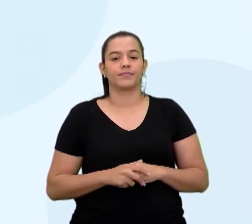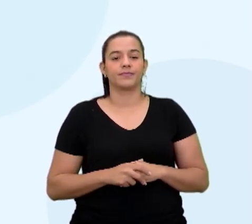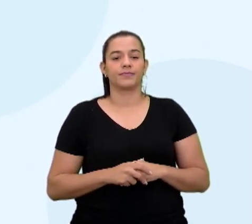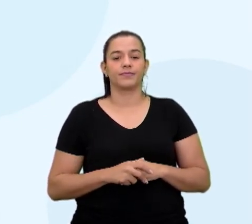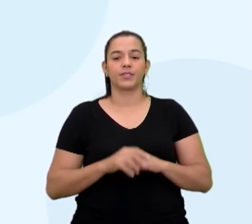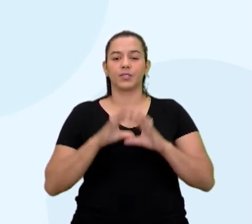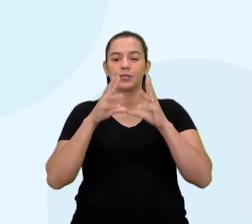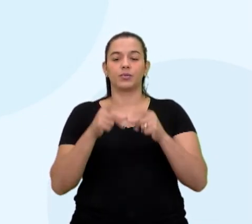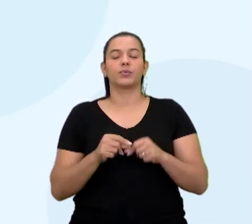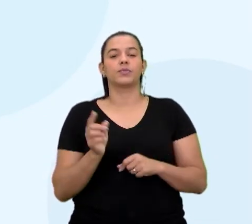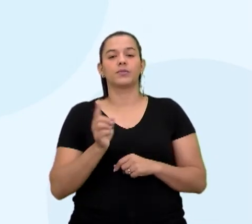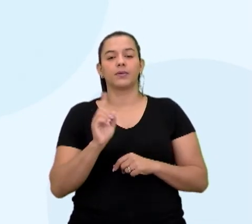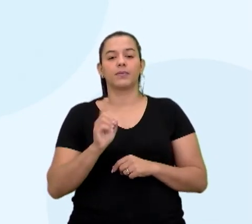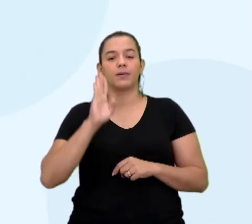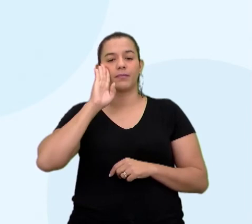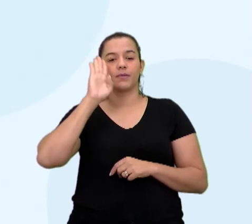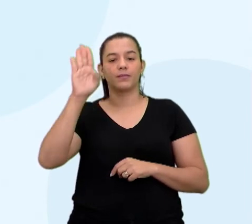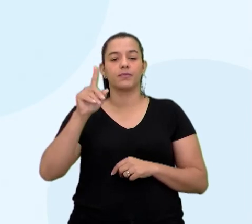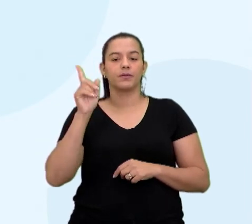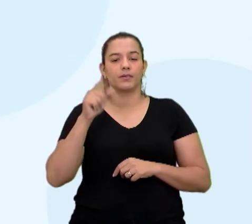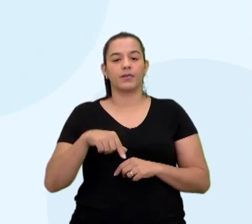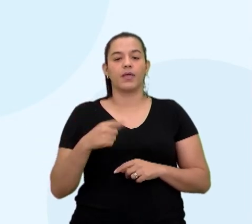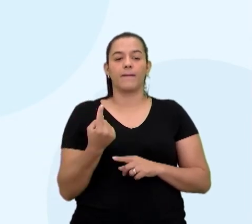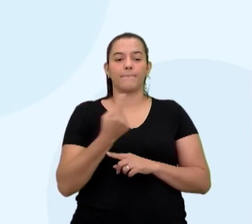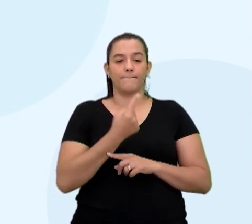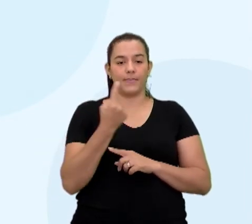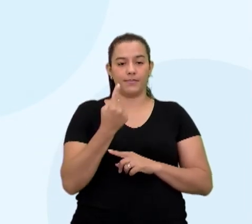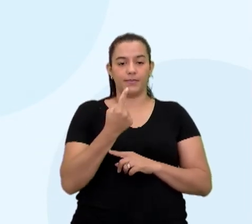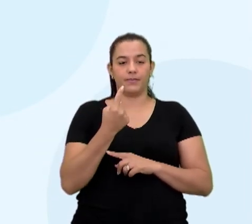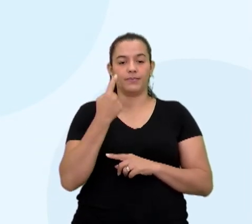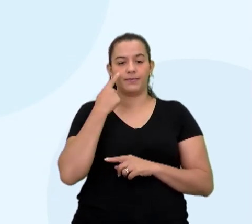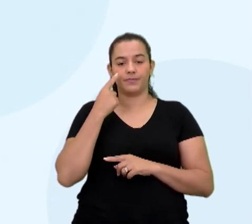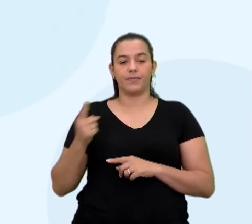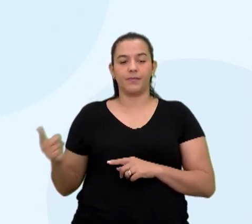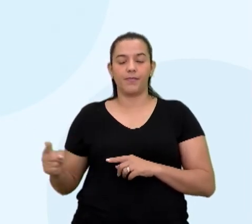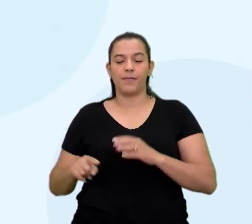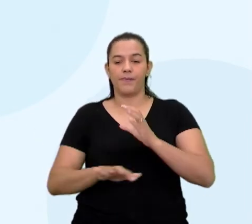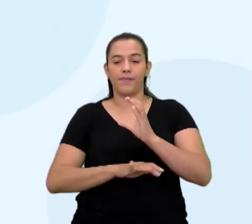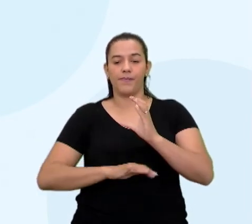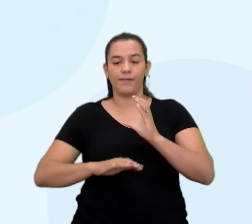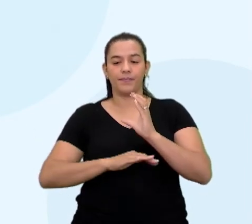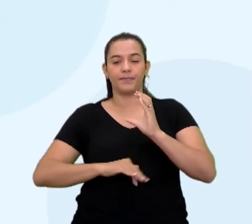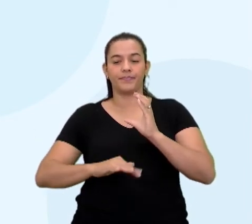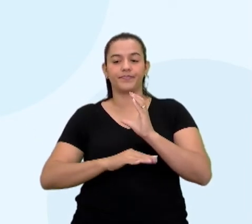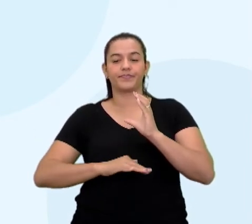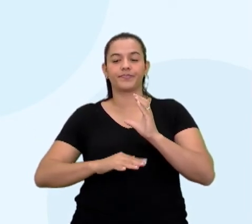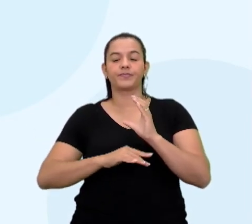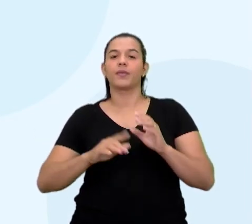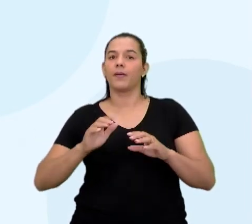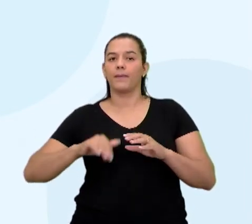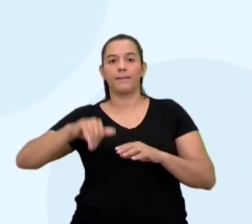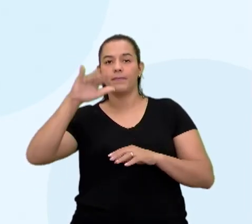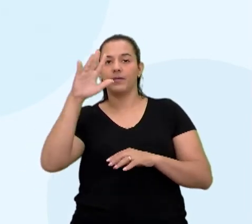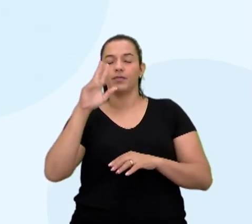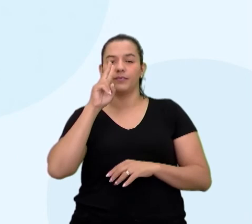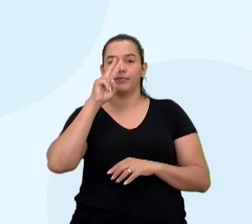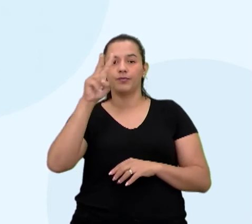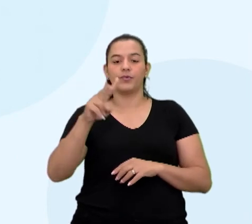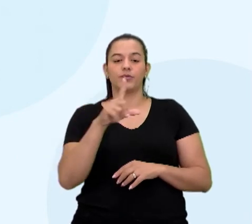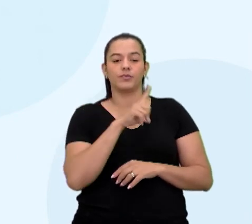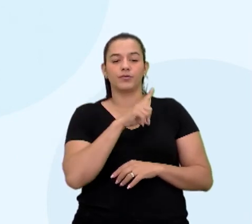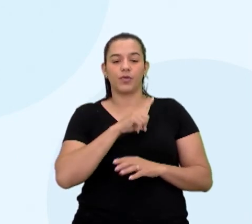falar todas, né? Mas a principal é a câmara magmática, é onde tem a maior pressão, né? Por isso que aí ela vai,